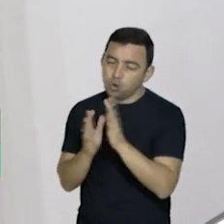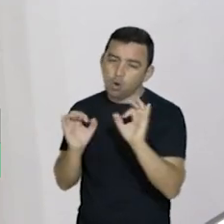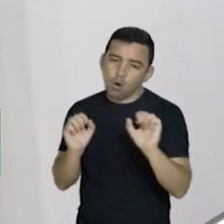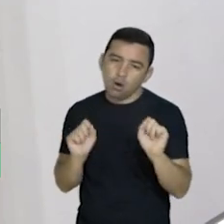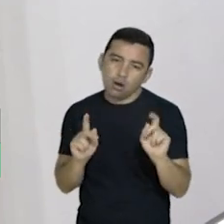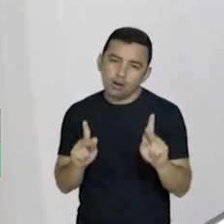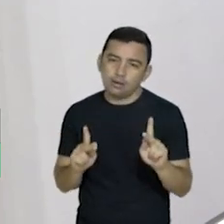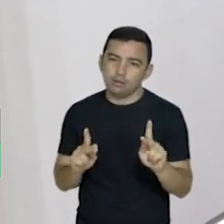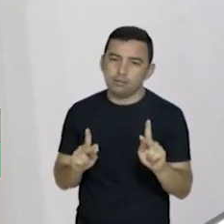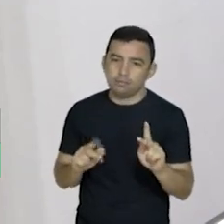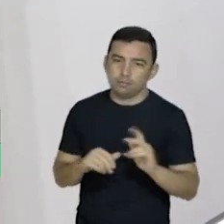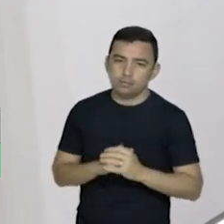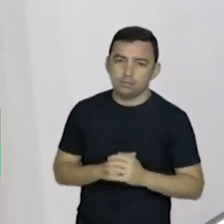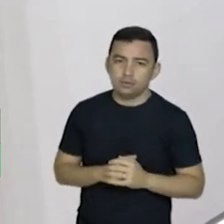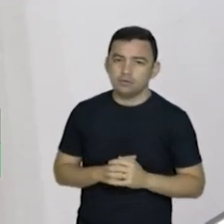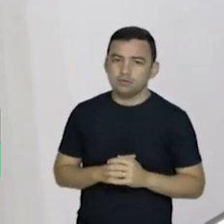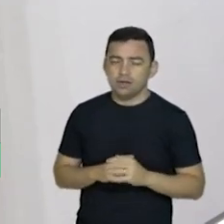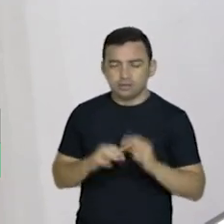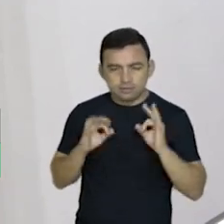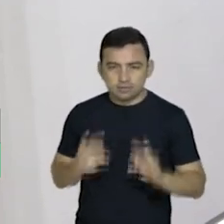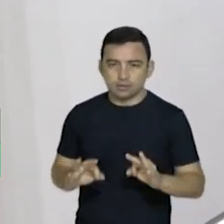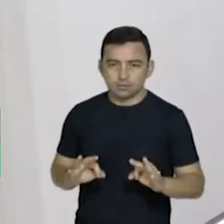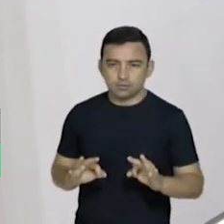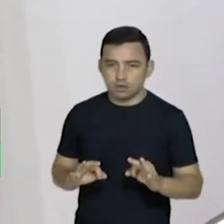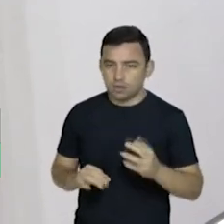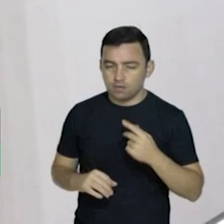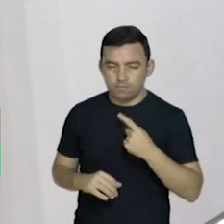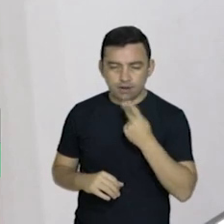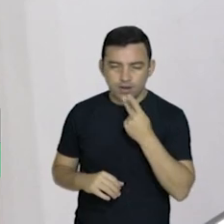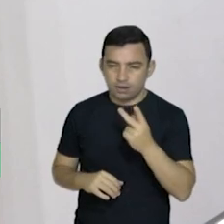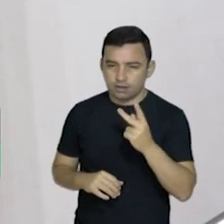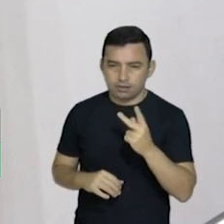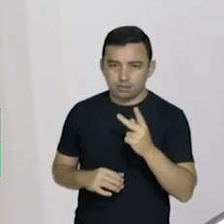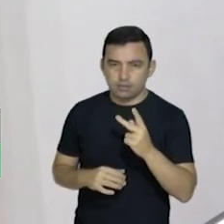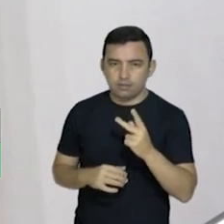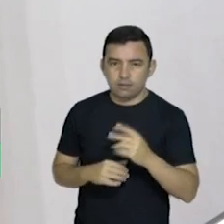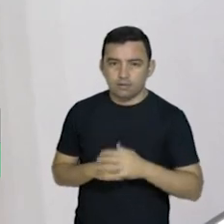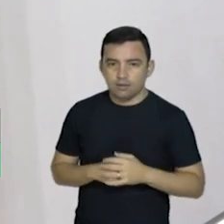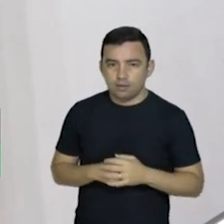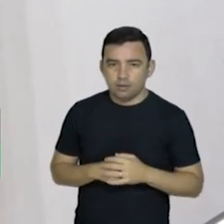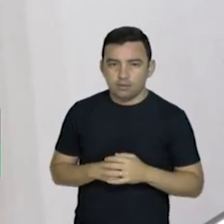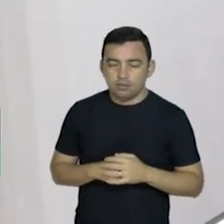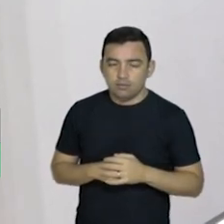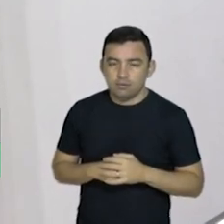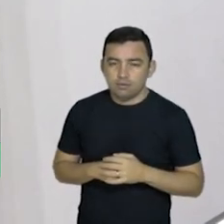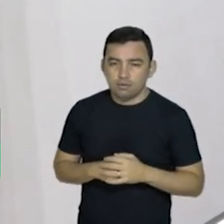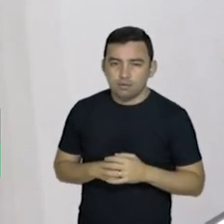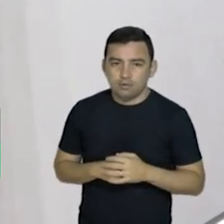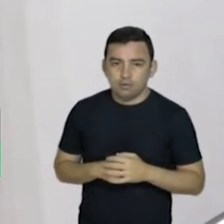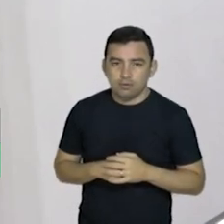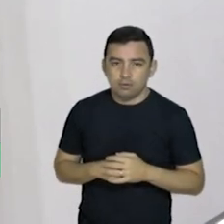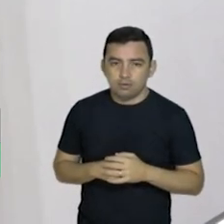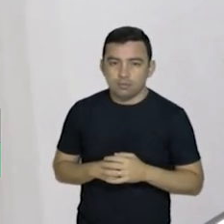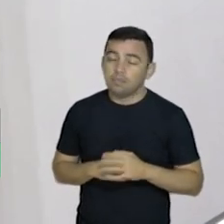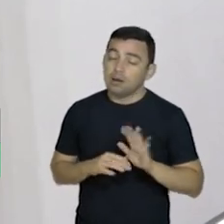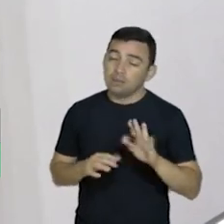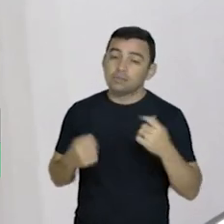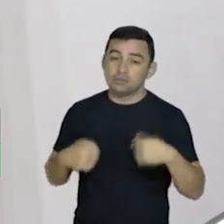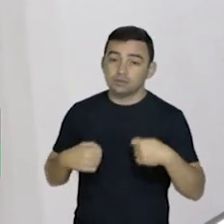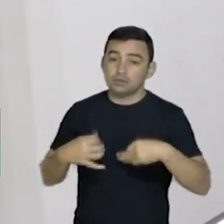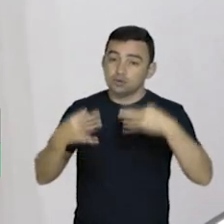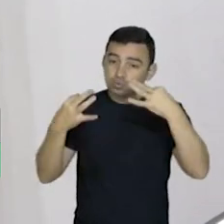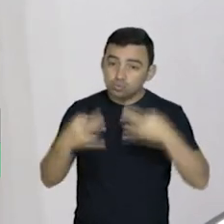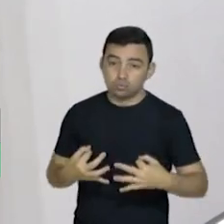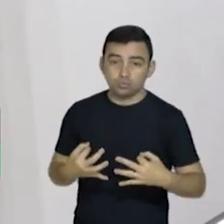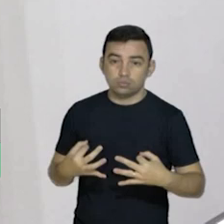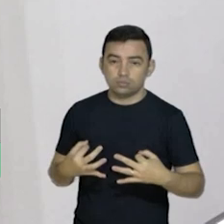cometimento da multa é isso é fato não tô aqui para passar pano na cabeça de ninguém agora deve ser justo deve